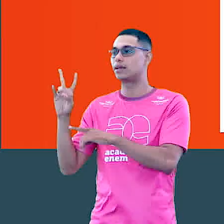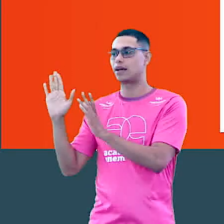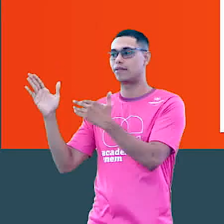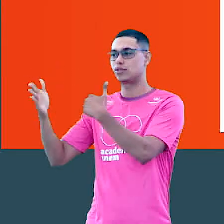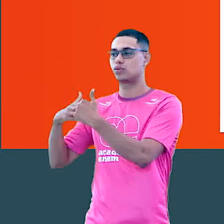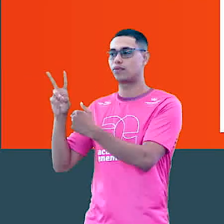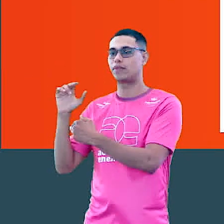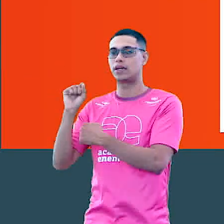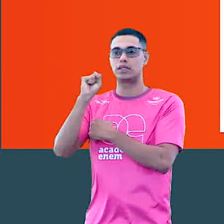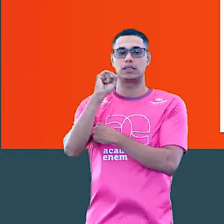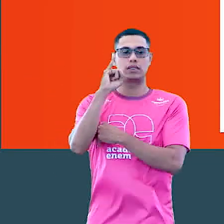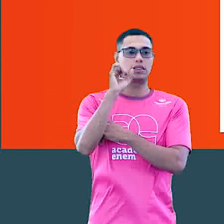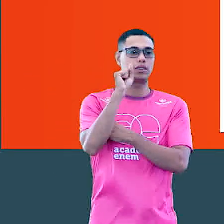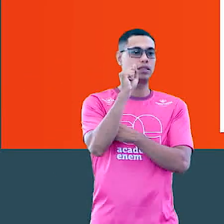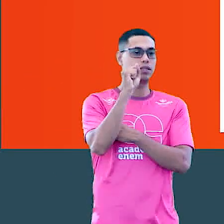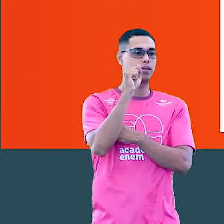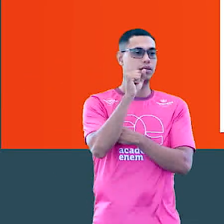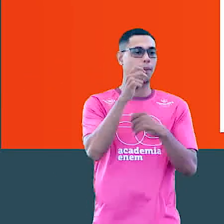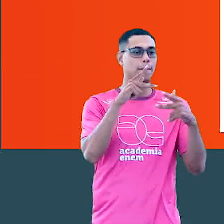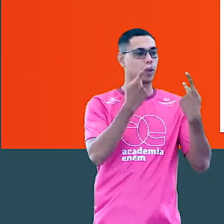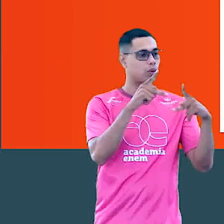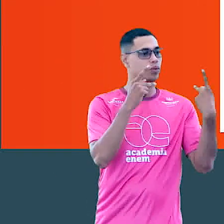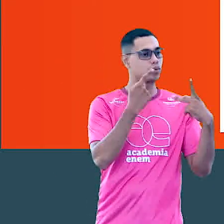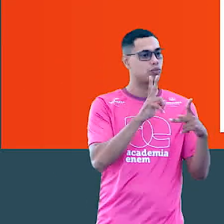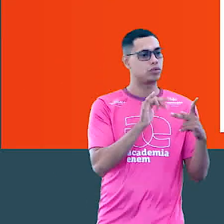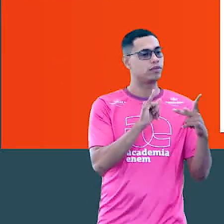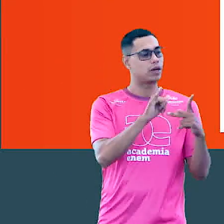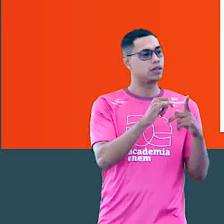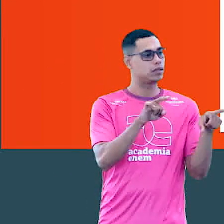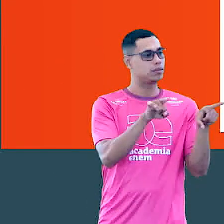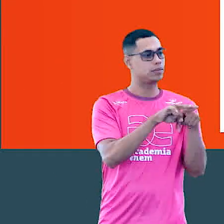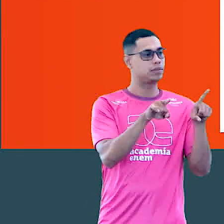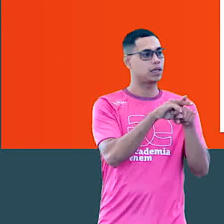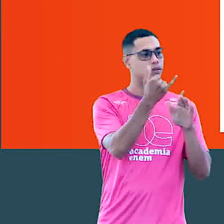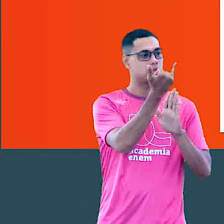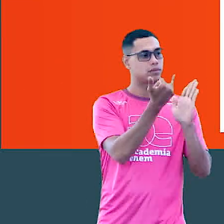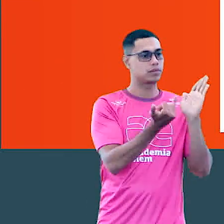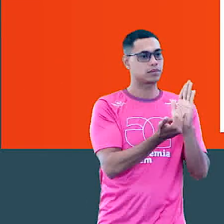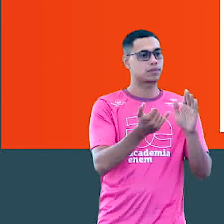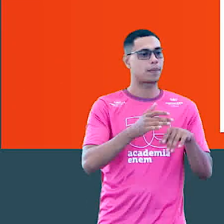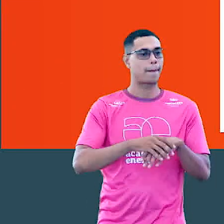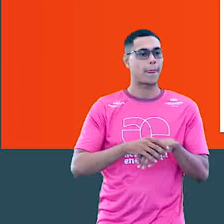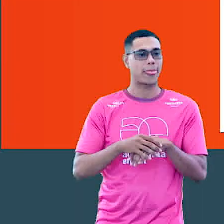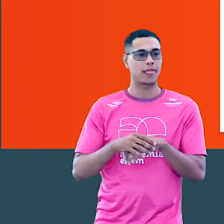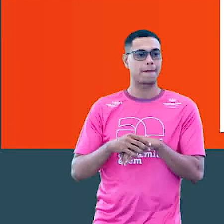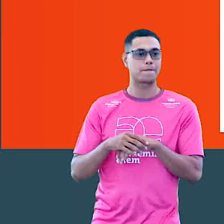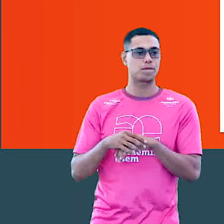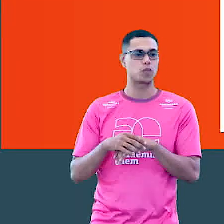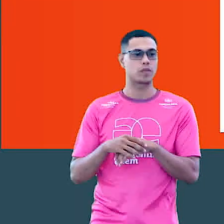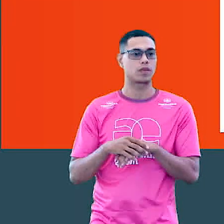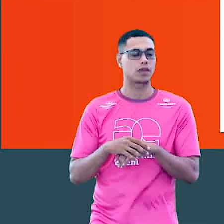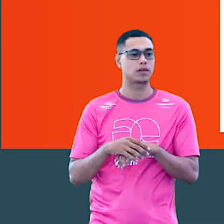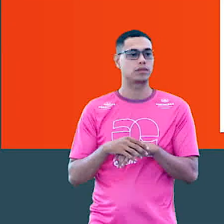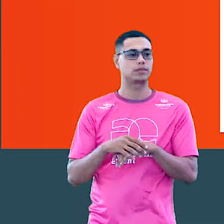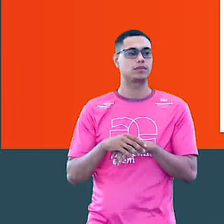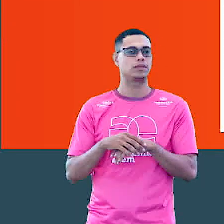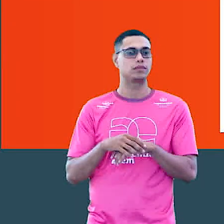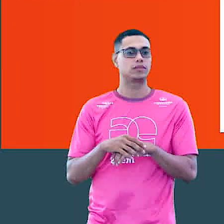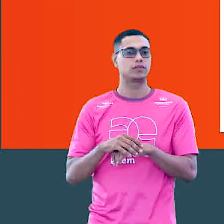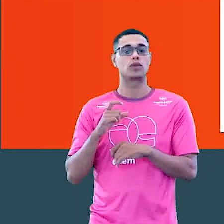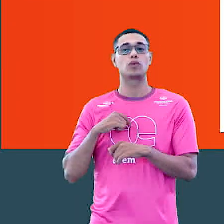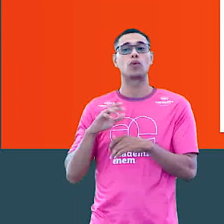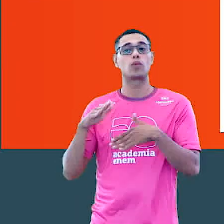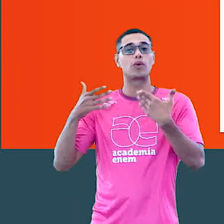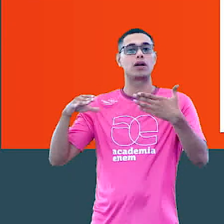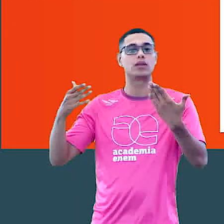vai se inscrever também no ProUni. Tá Entendi. certo? Qual é o tempo que abre? Tipo, quando